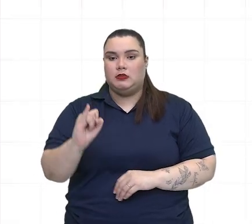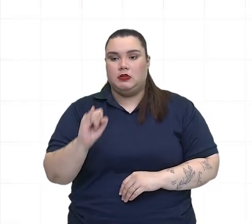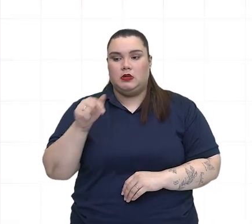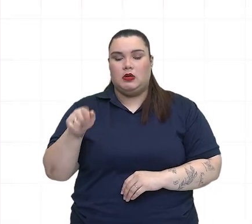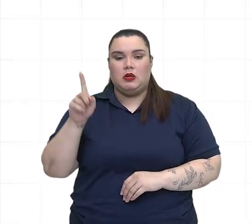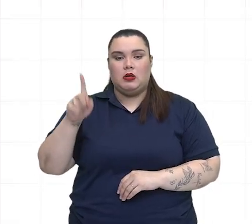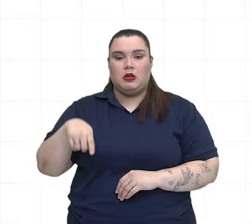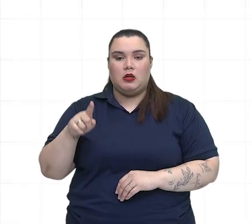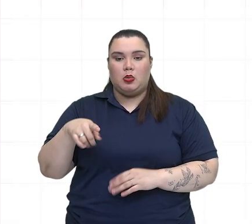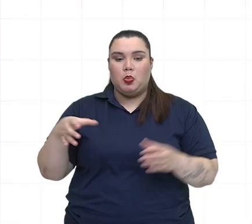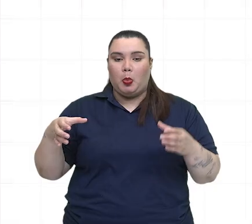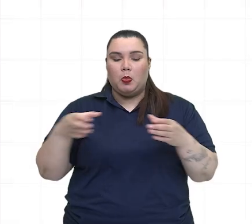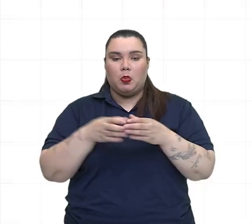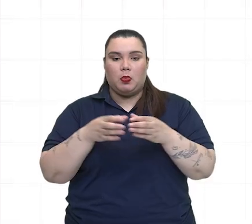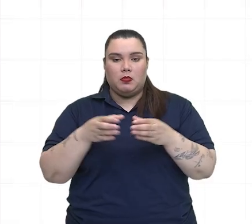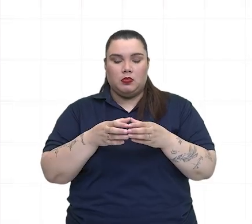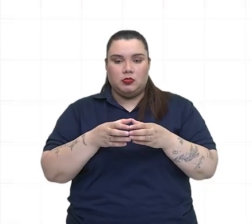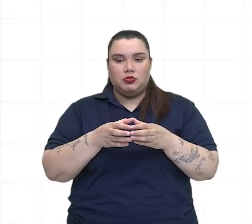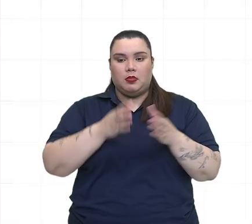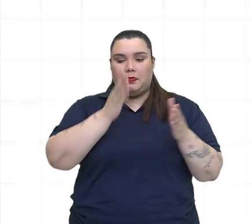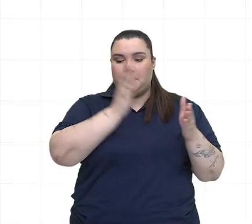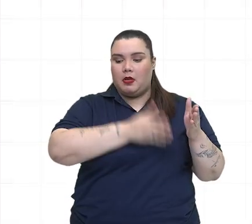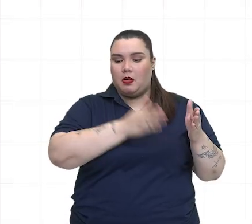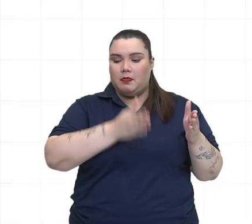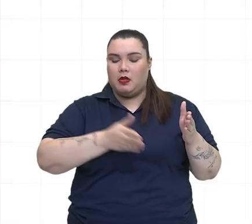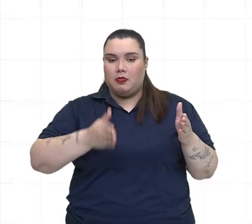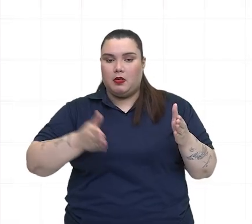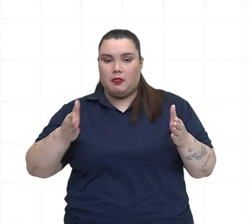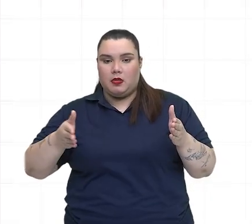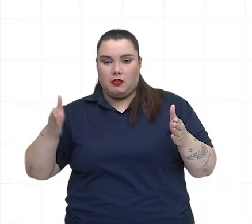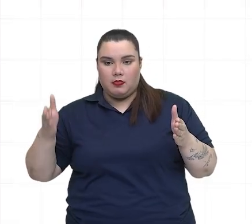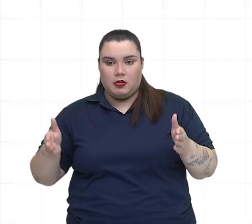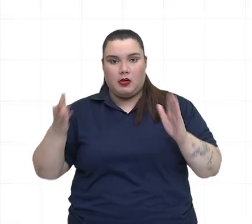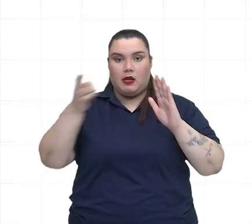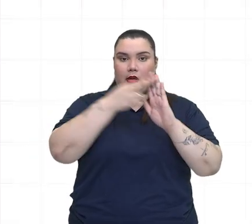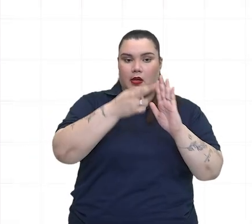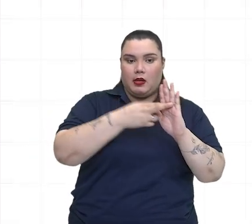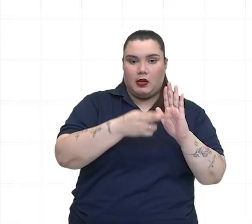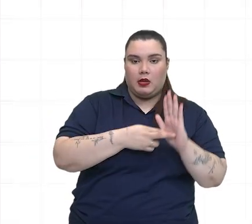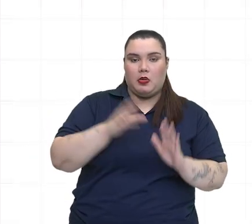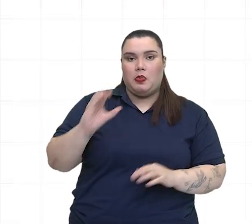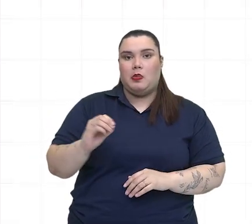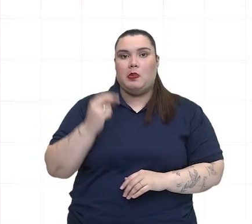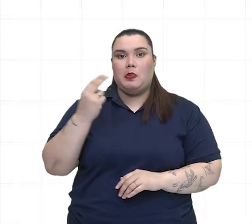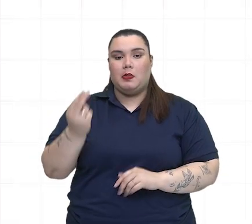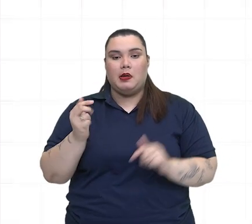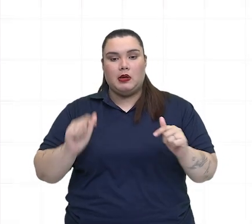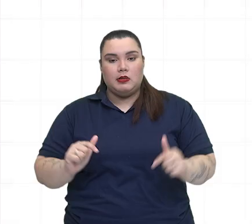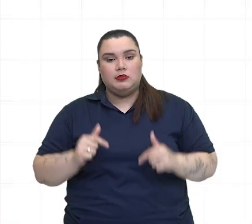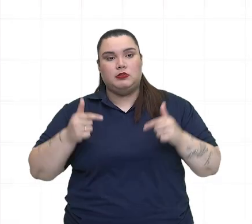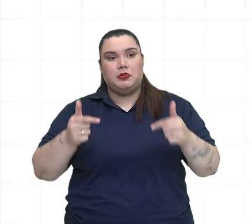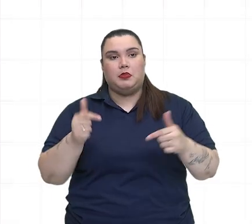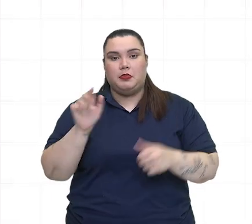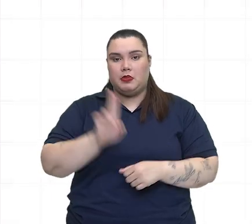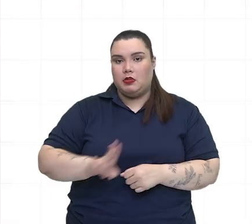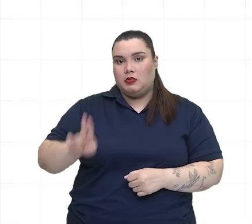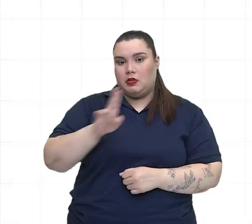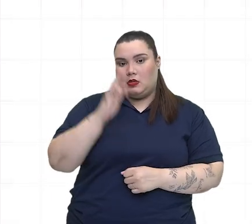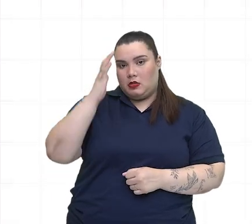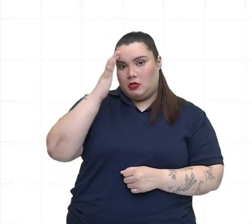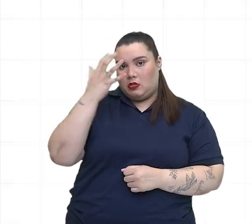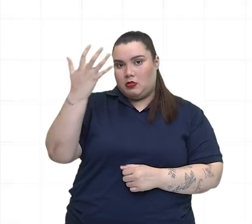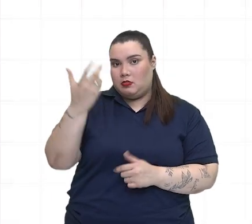é um conjunto de sequências de etapas e regras ou operações utilizadas para